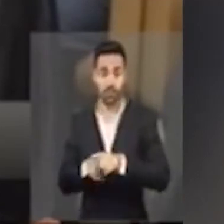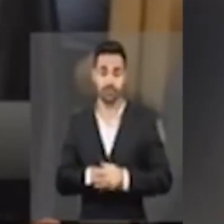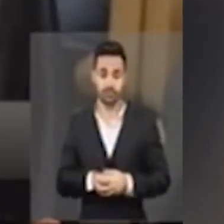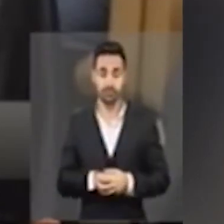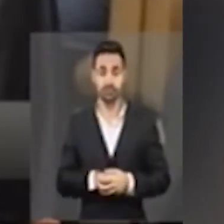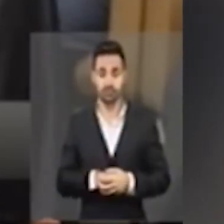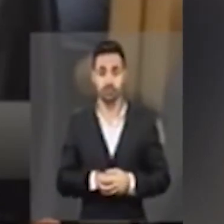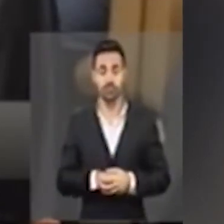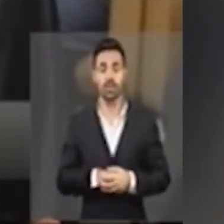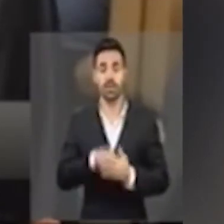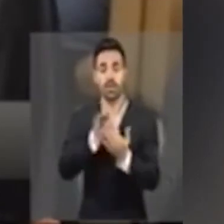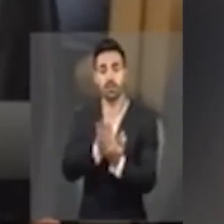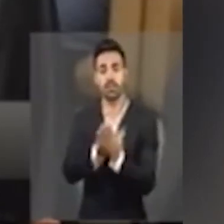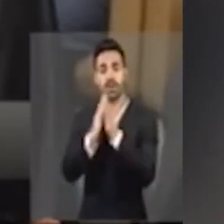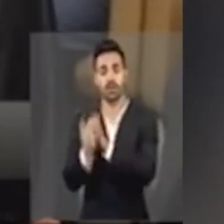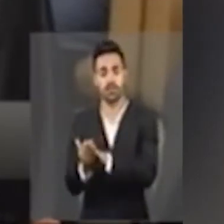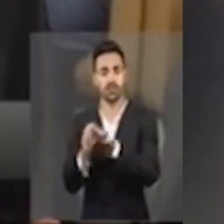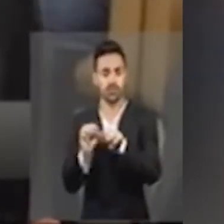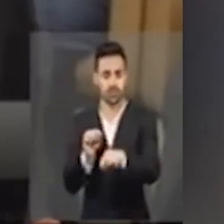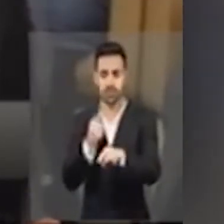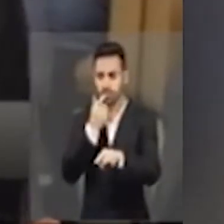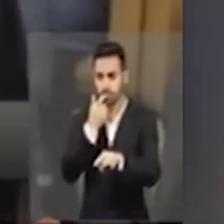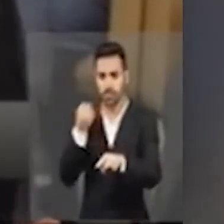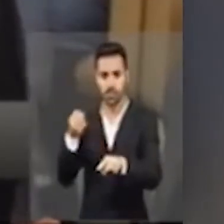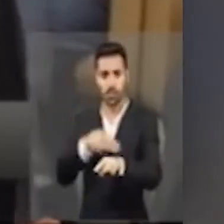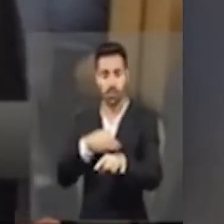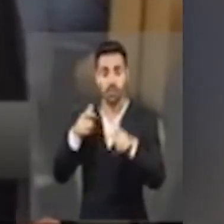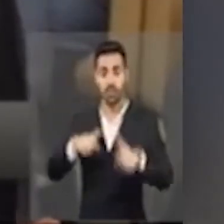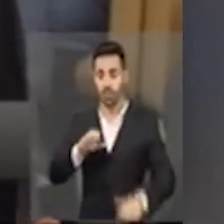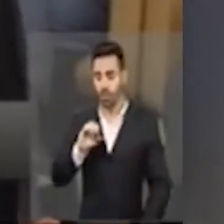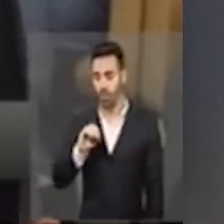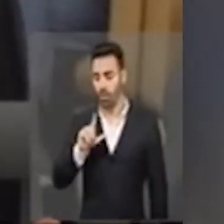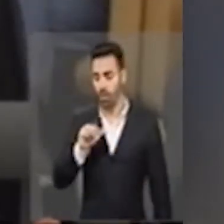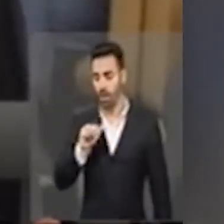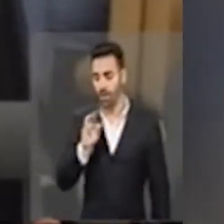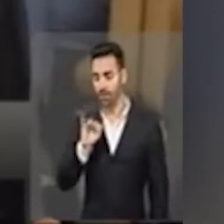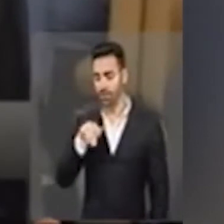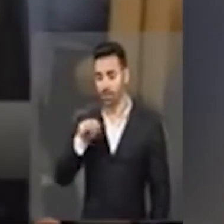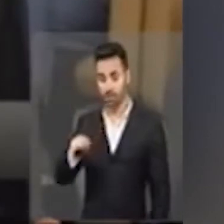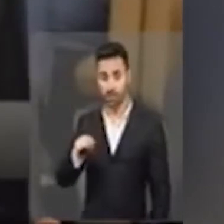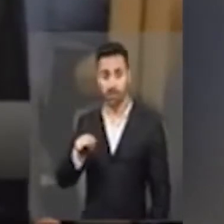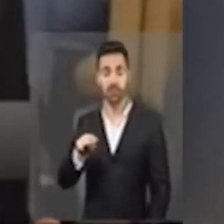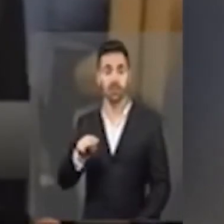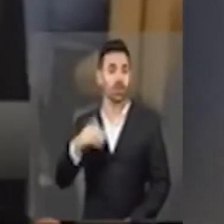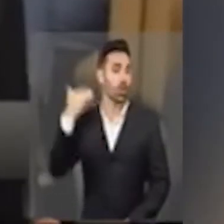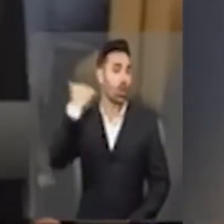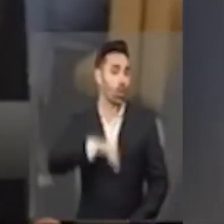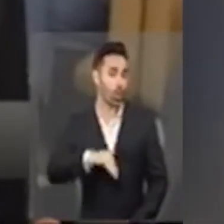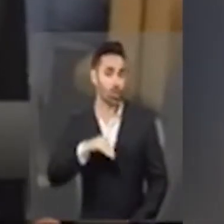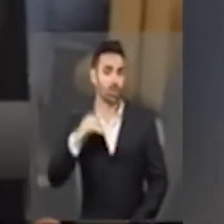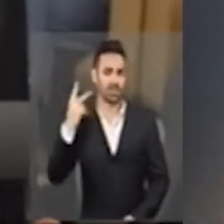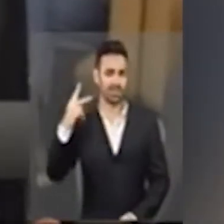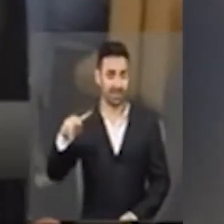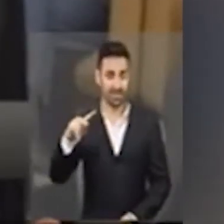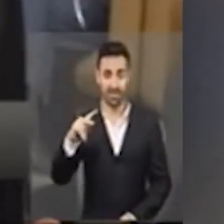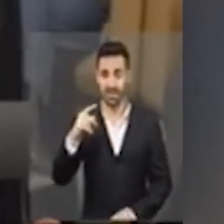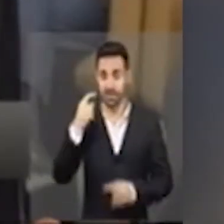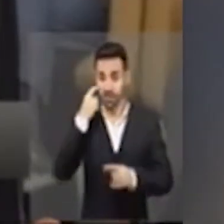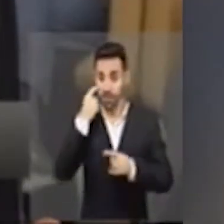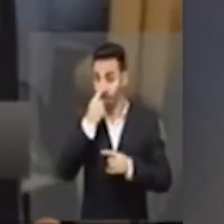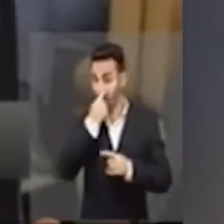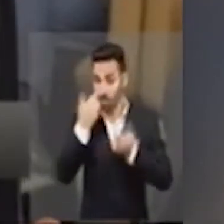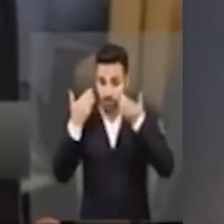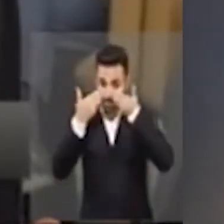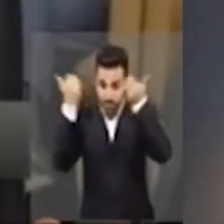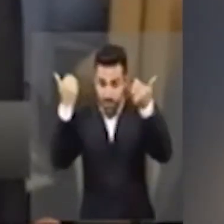uma travesti recentemente colatina que teve sua sua cabeça decapitada seus olhos arrancados